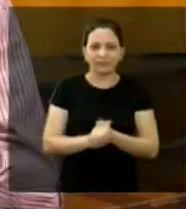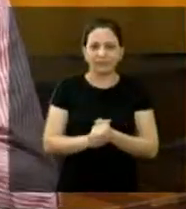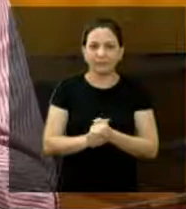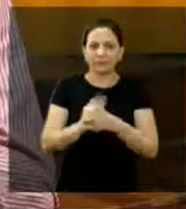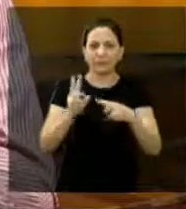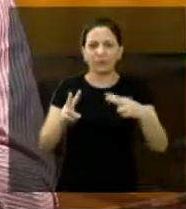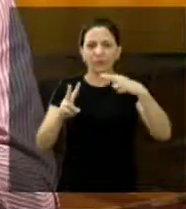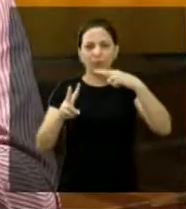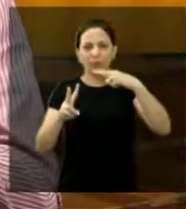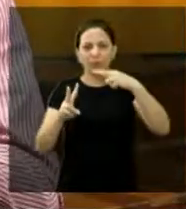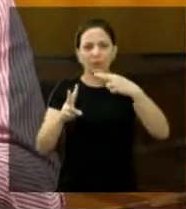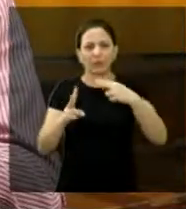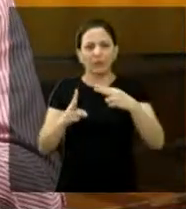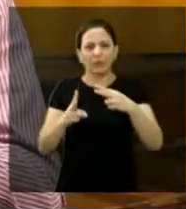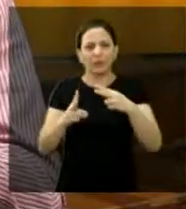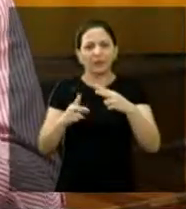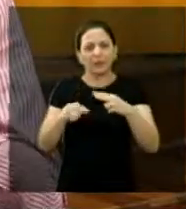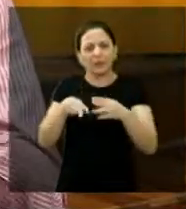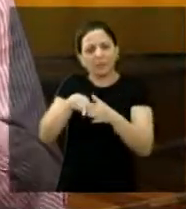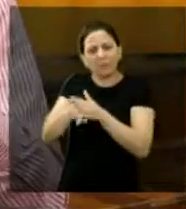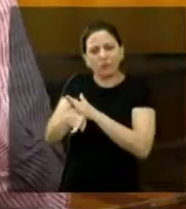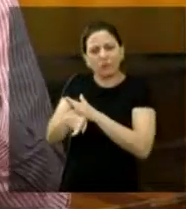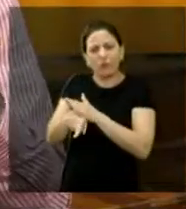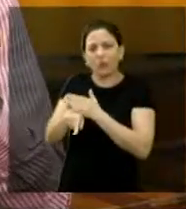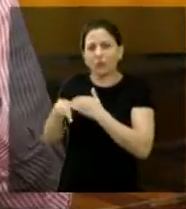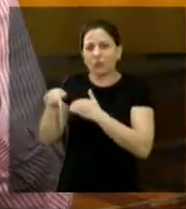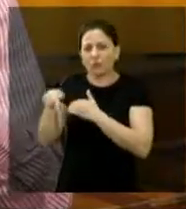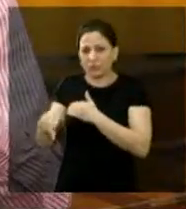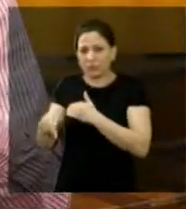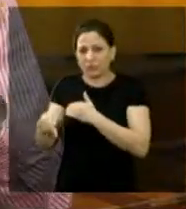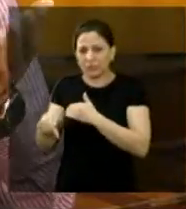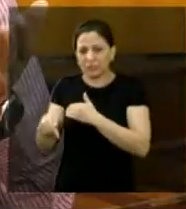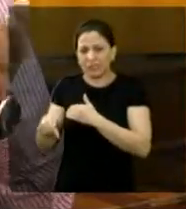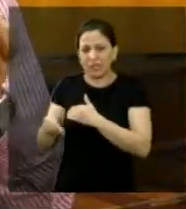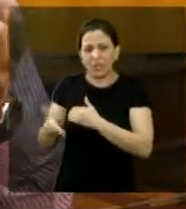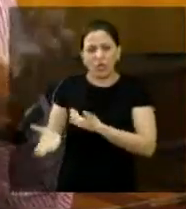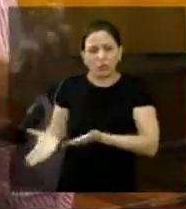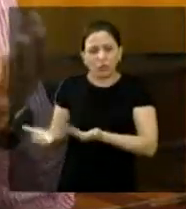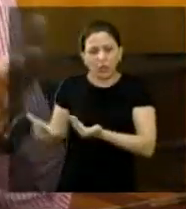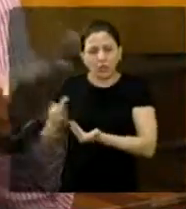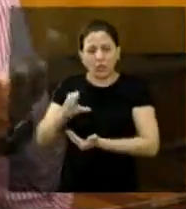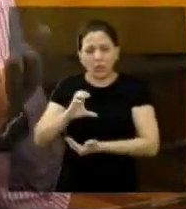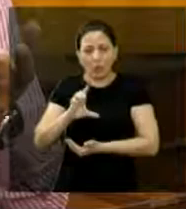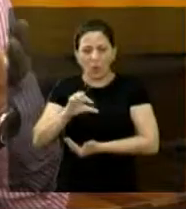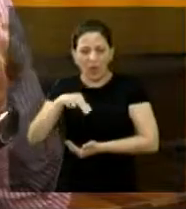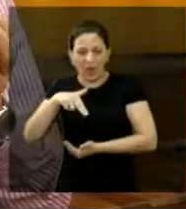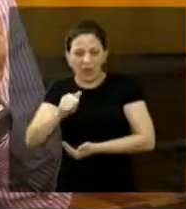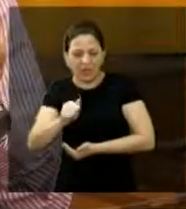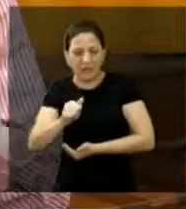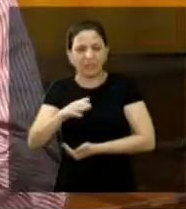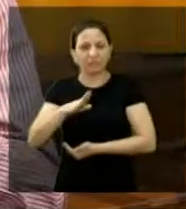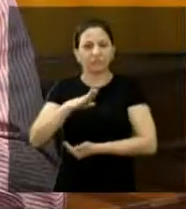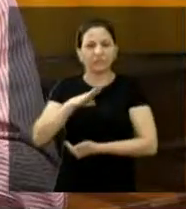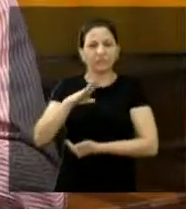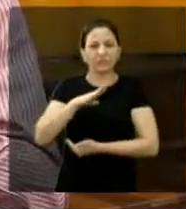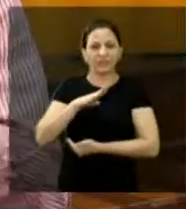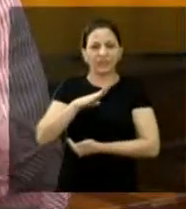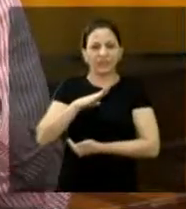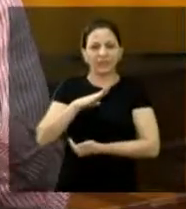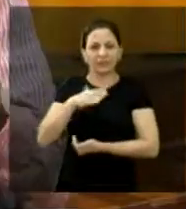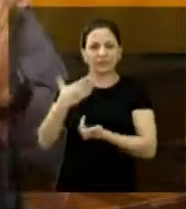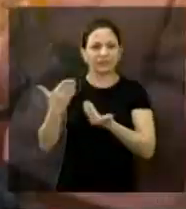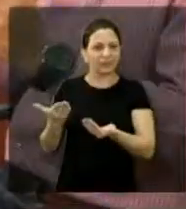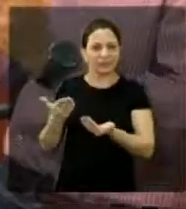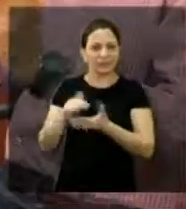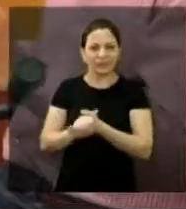esse gesto e perguntou, você é um menino de Colina? Eu falei, eu sou de Colina. Né? Não sei se eu sou homem,